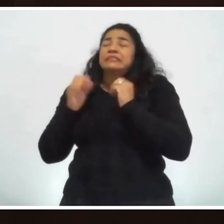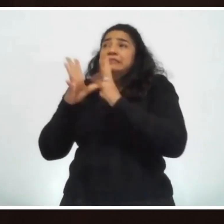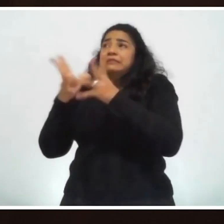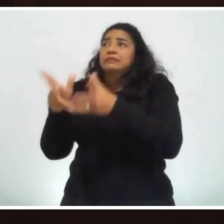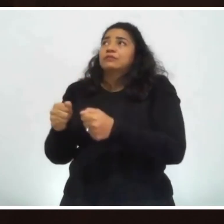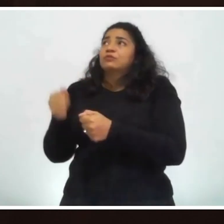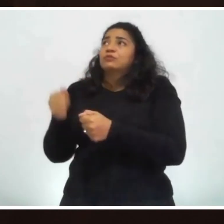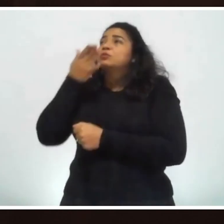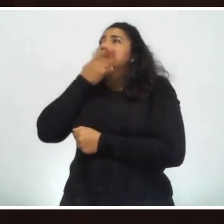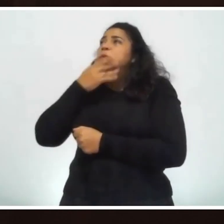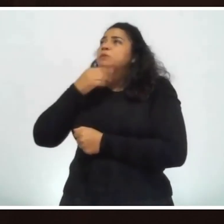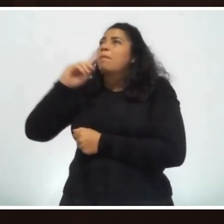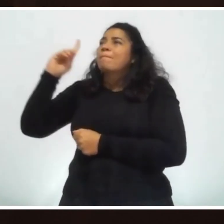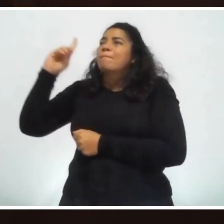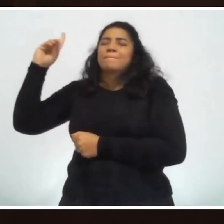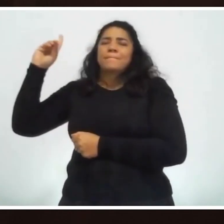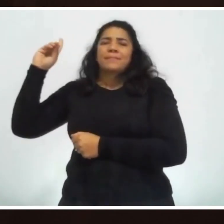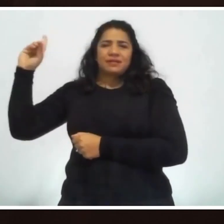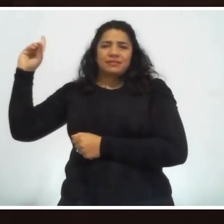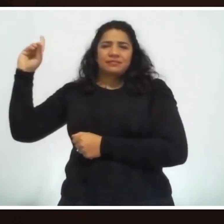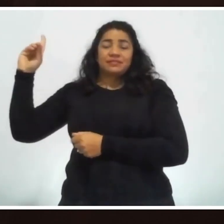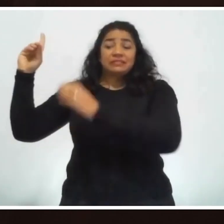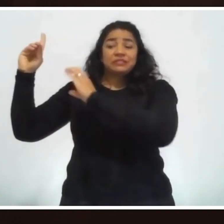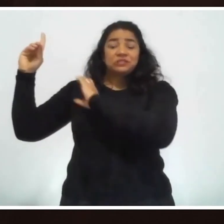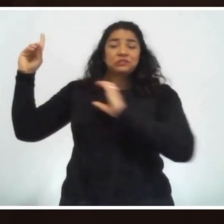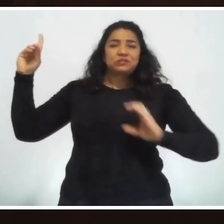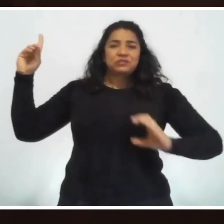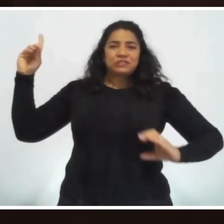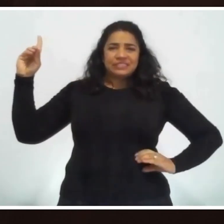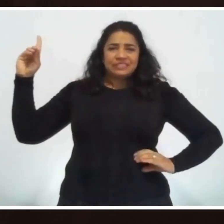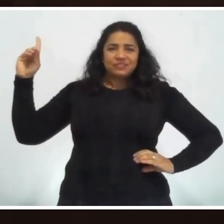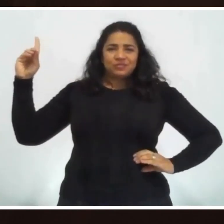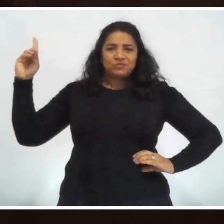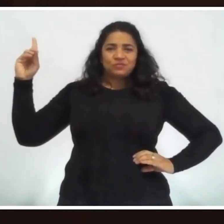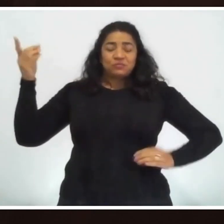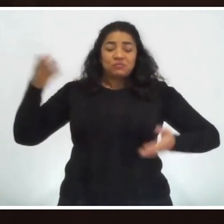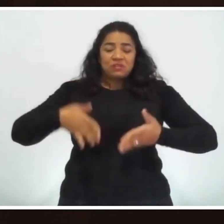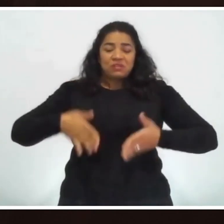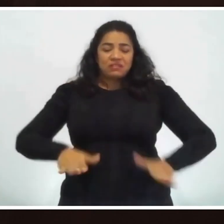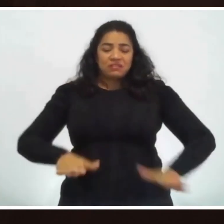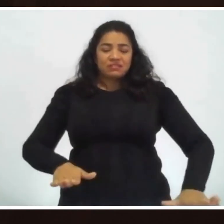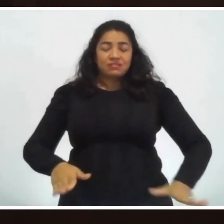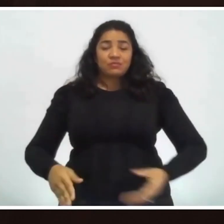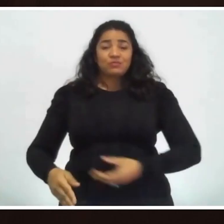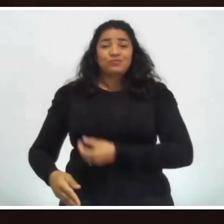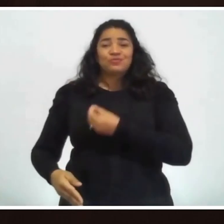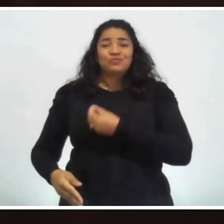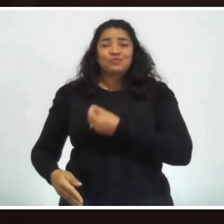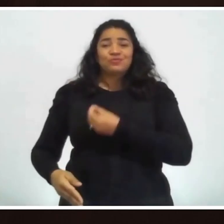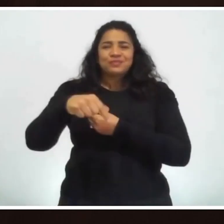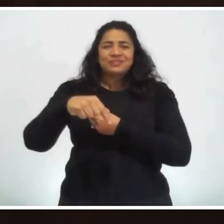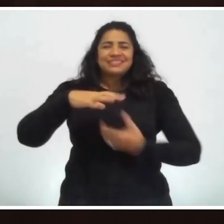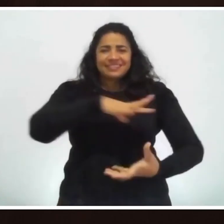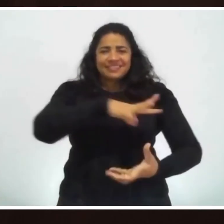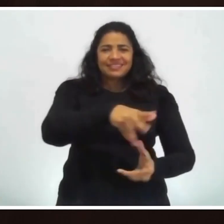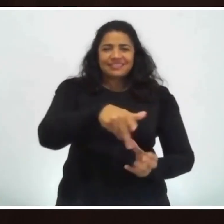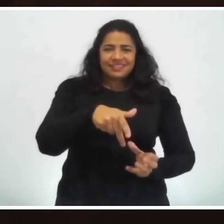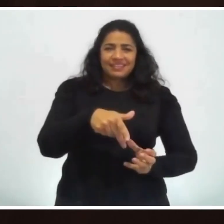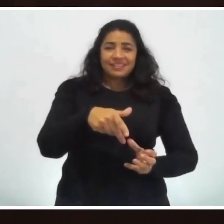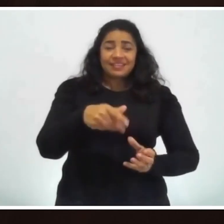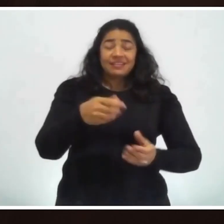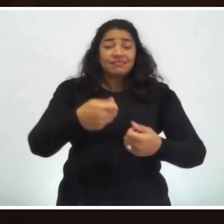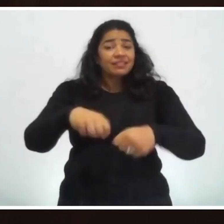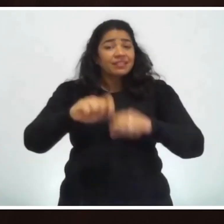ao mundo, da sua morte e ressurreição, hoje, irmão, nós podemos desfrutar tudo isso no Espírito. Por isso, irmãos,